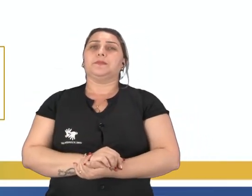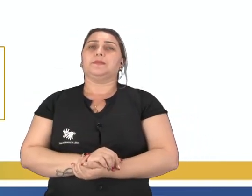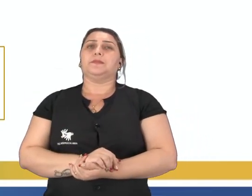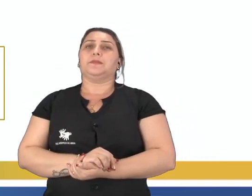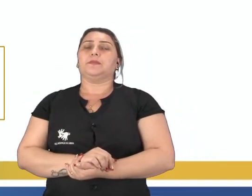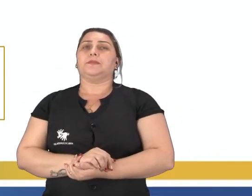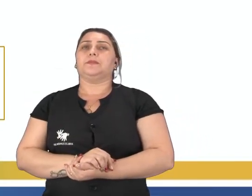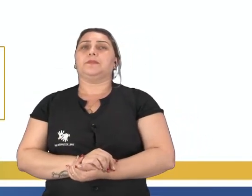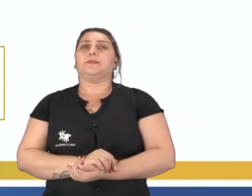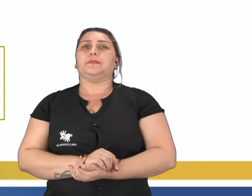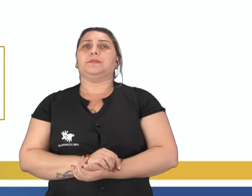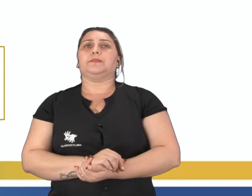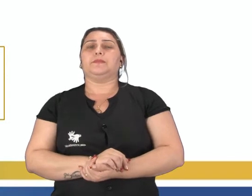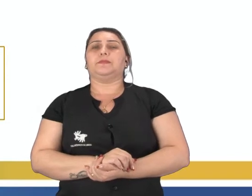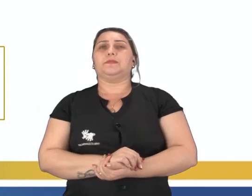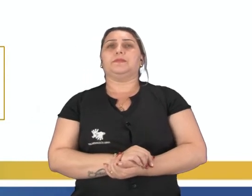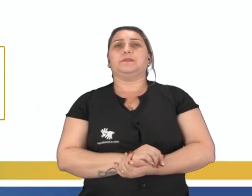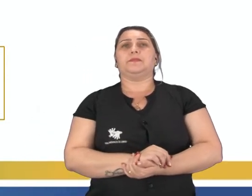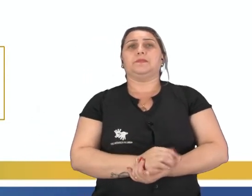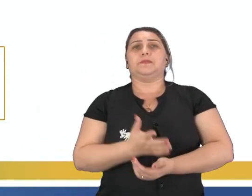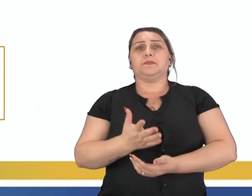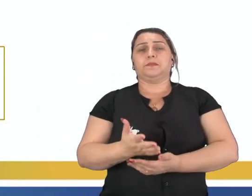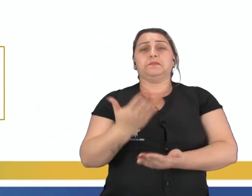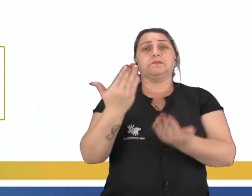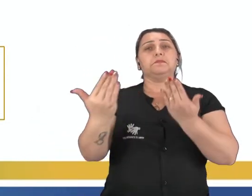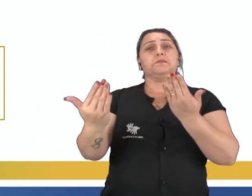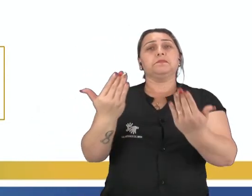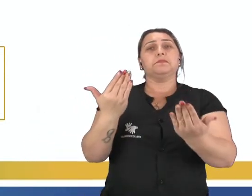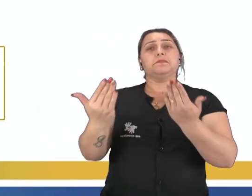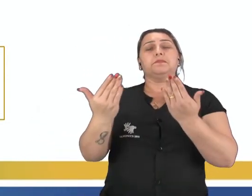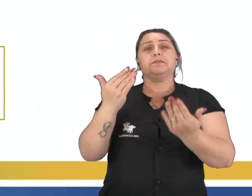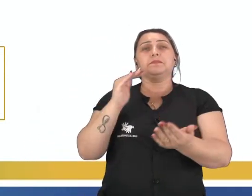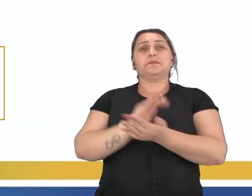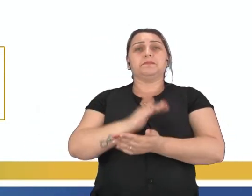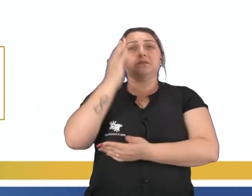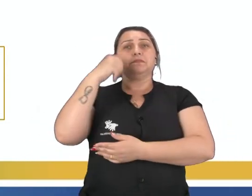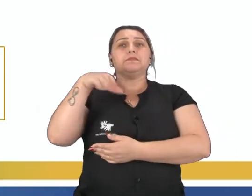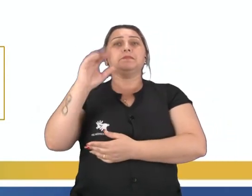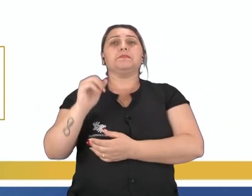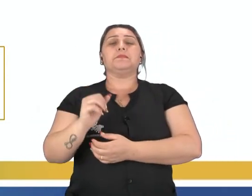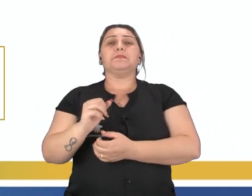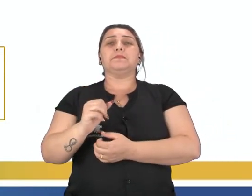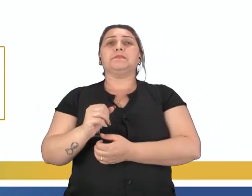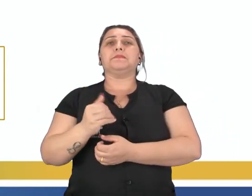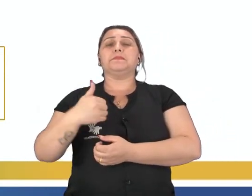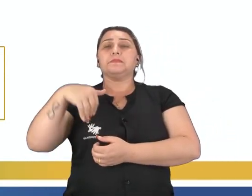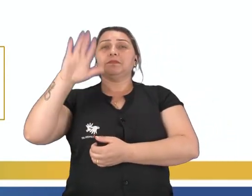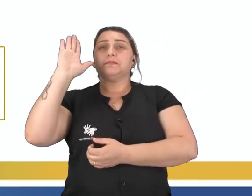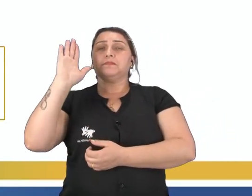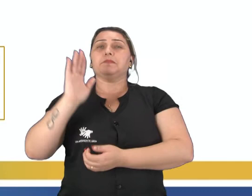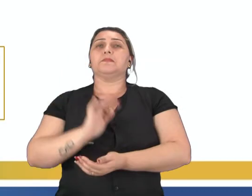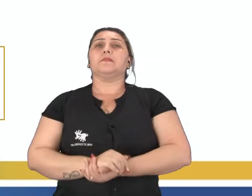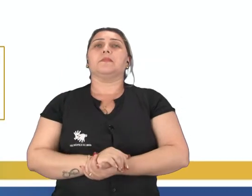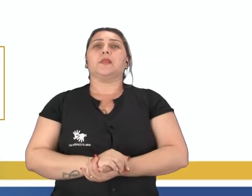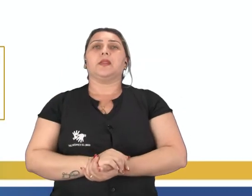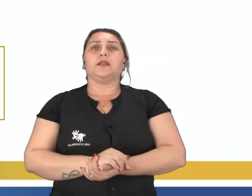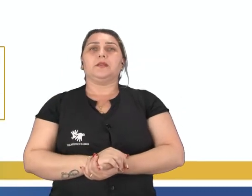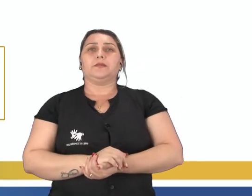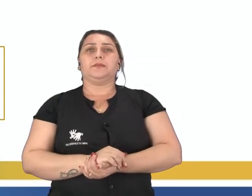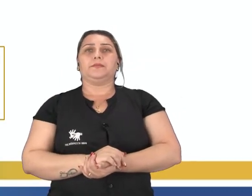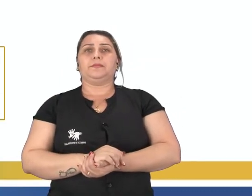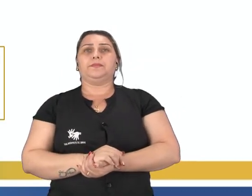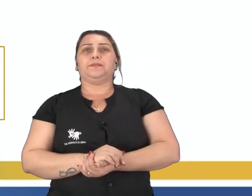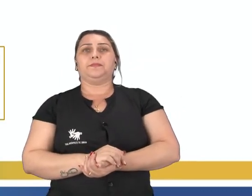com as cargas? E aí, eu quero fazer uma comparação. Eu quero saber quem é maior, 7,59